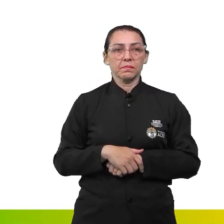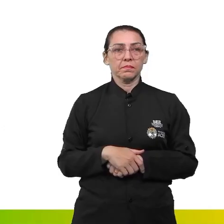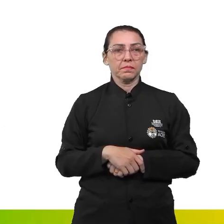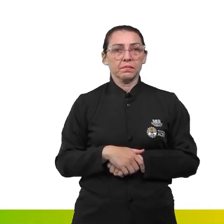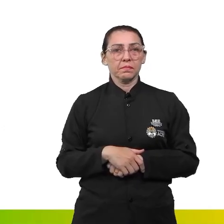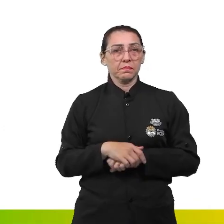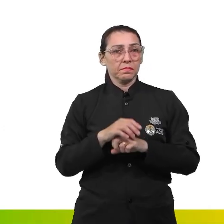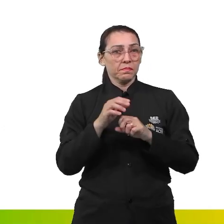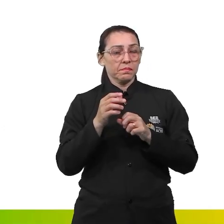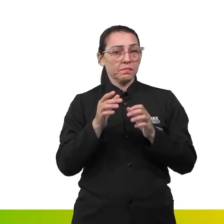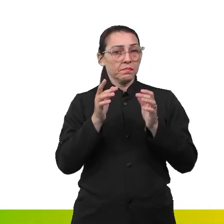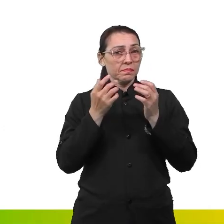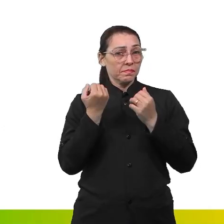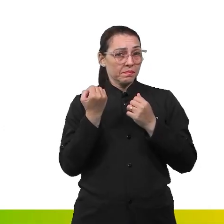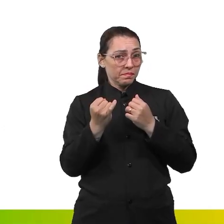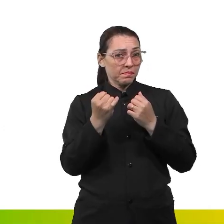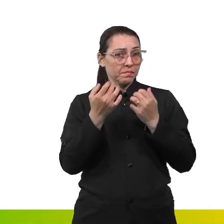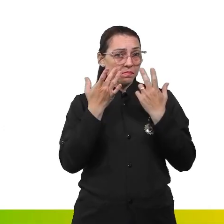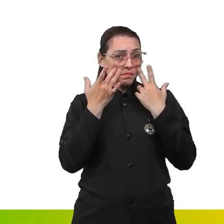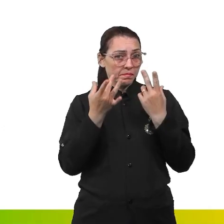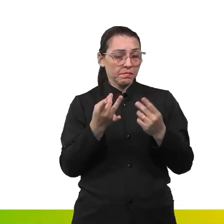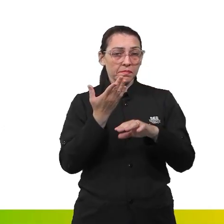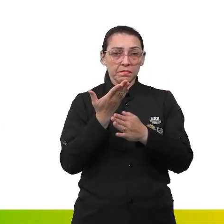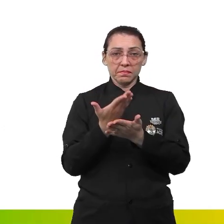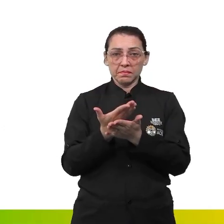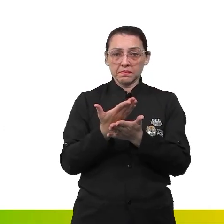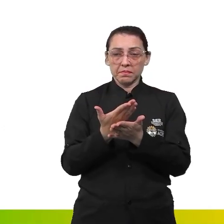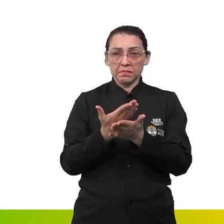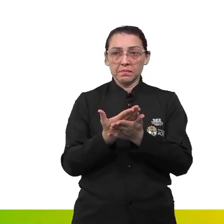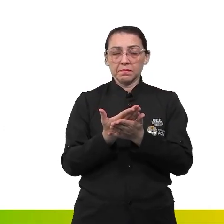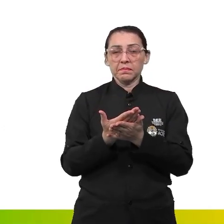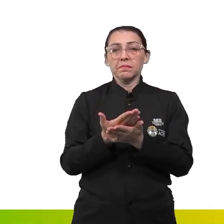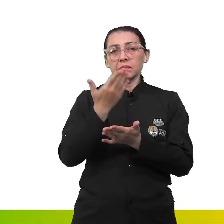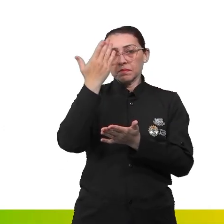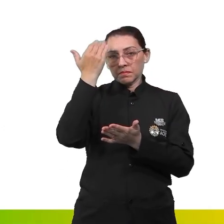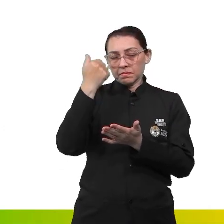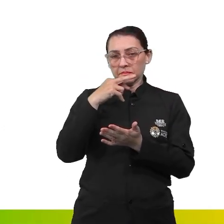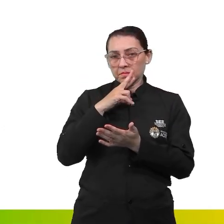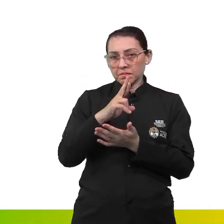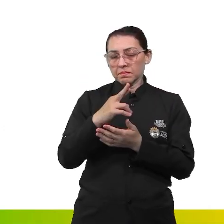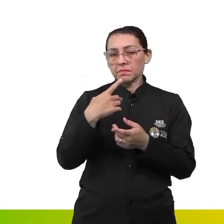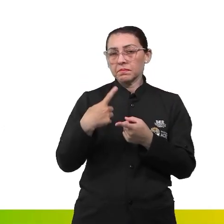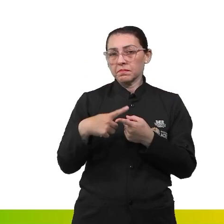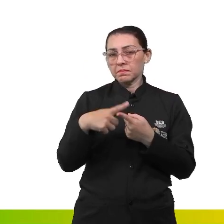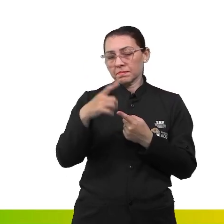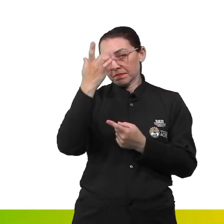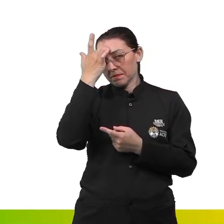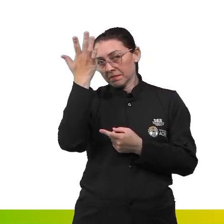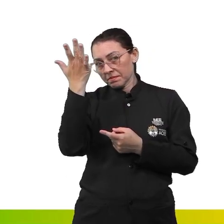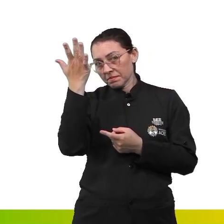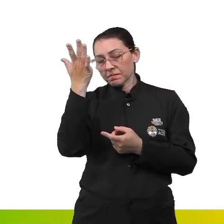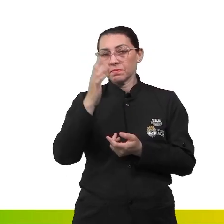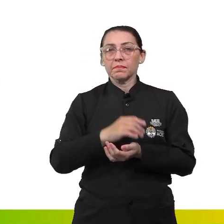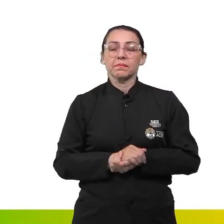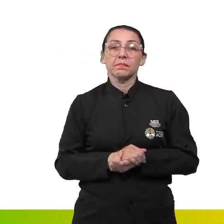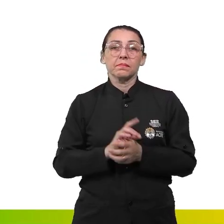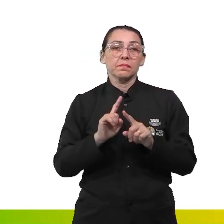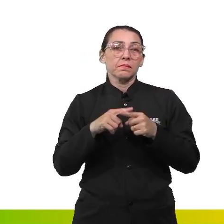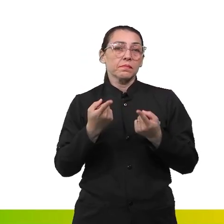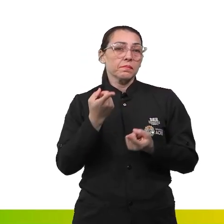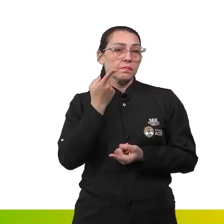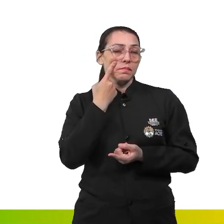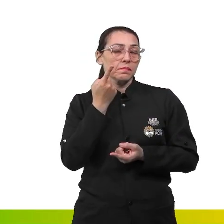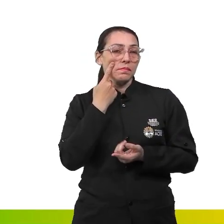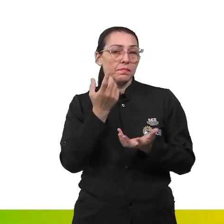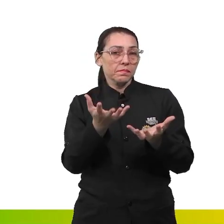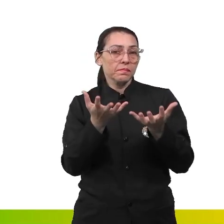você prestou atenção na aula, você tem um conhecimento prévio, você vai saber resolver porque essa questão é muito fácil. Mas olha só,